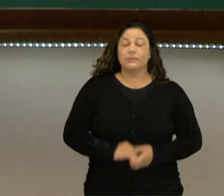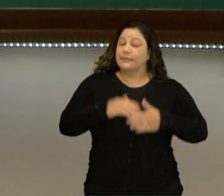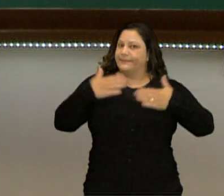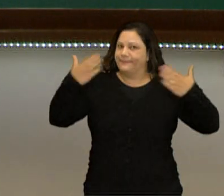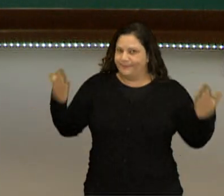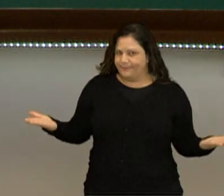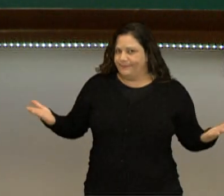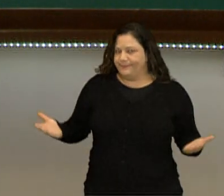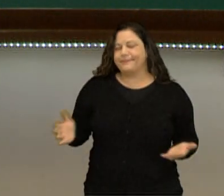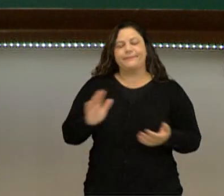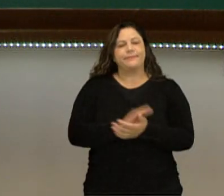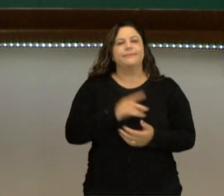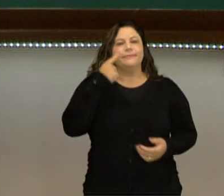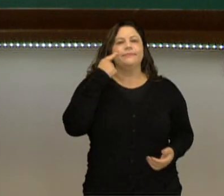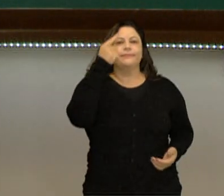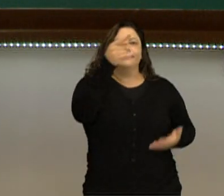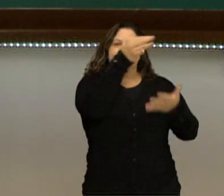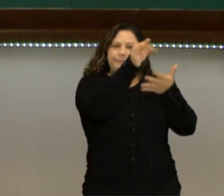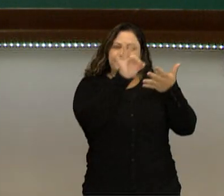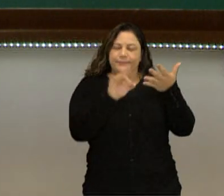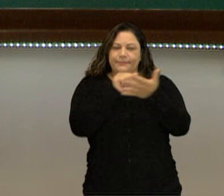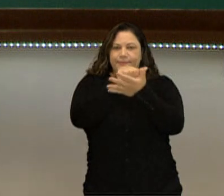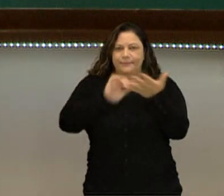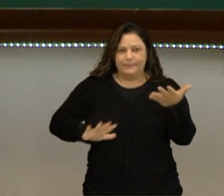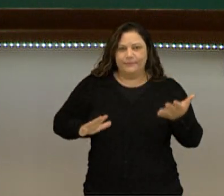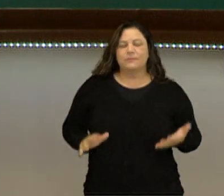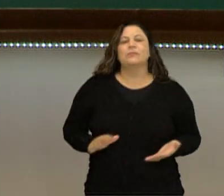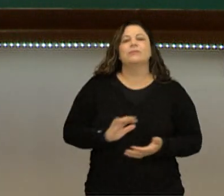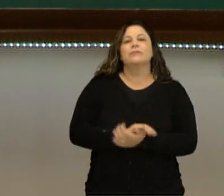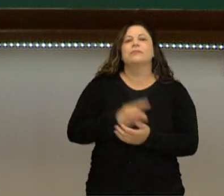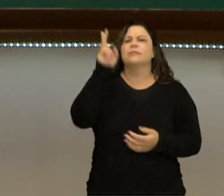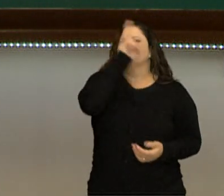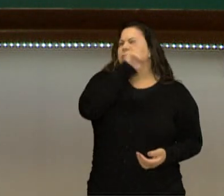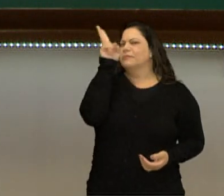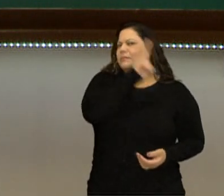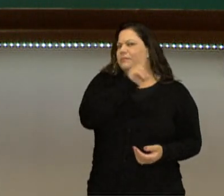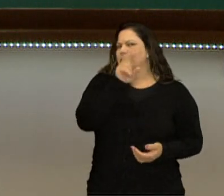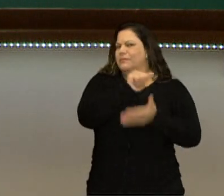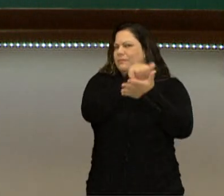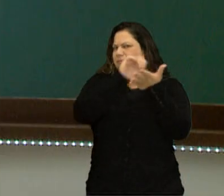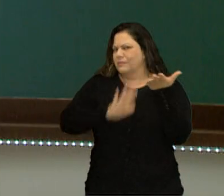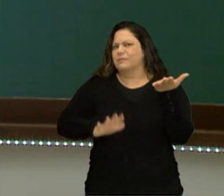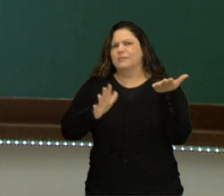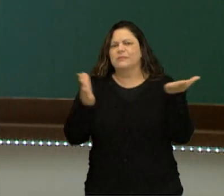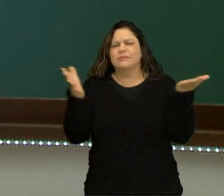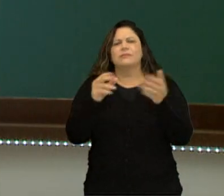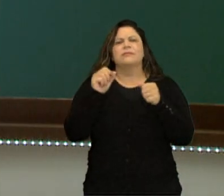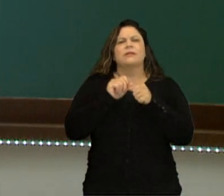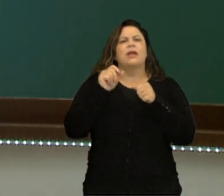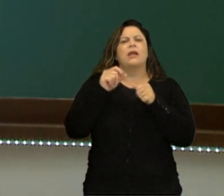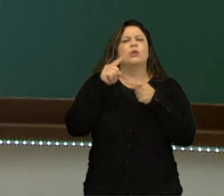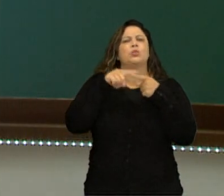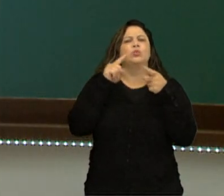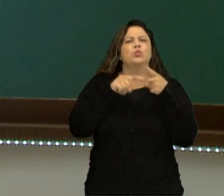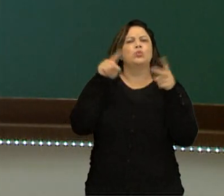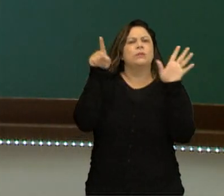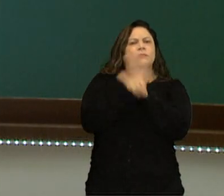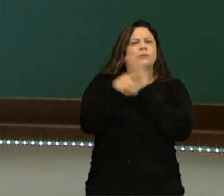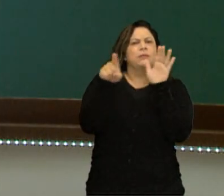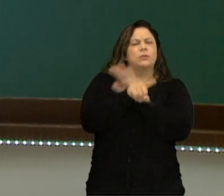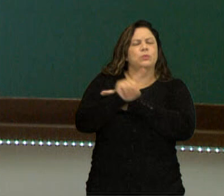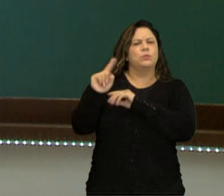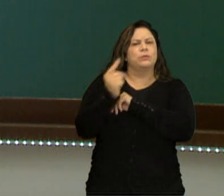Então, pessoal, vamos fazer a correção do exercício? Lembre-se, nesse exercício ele fez duas perguntas em uma